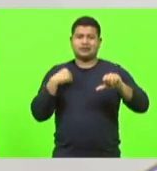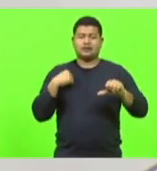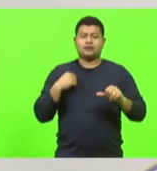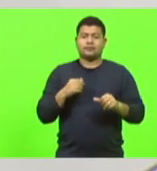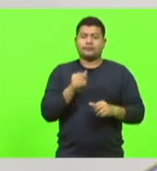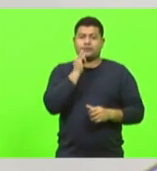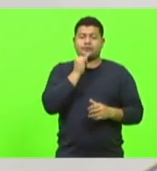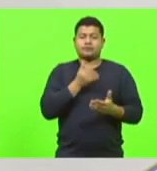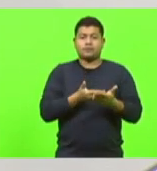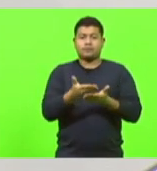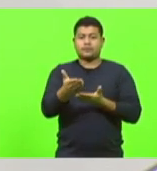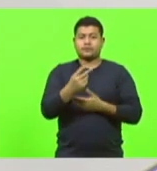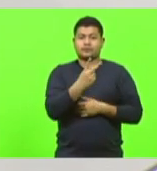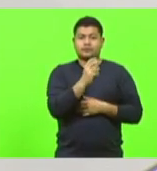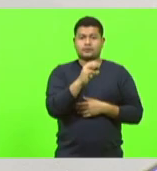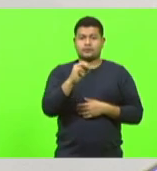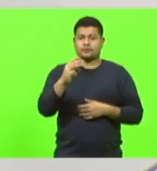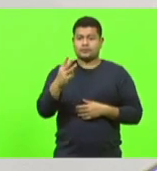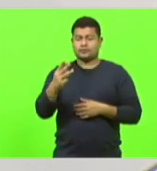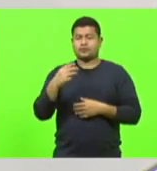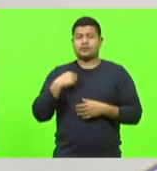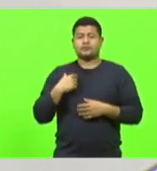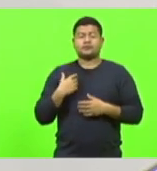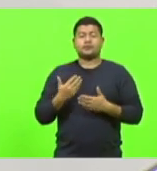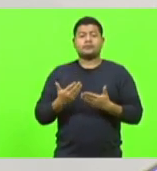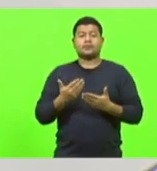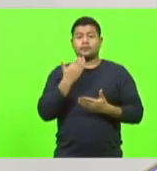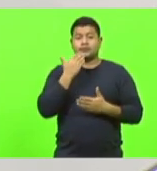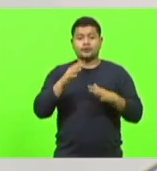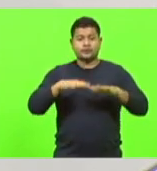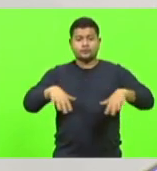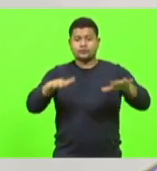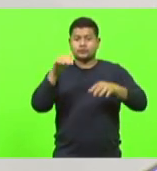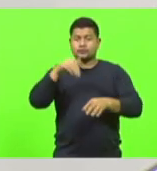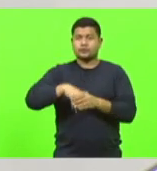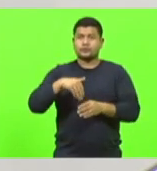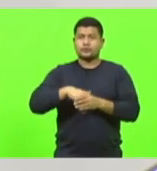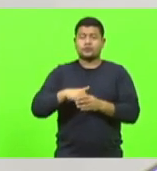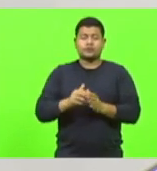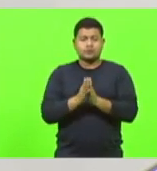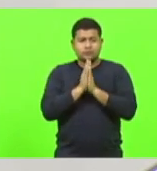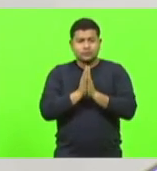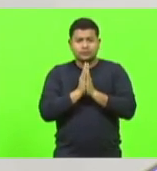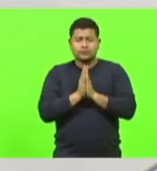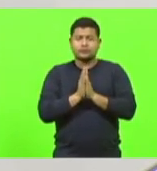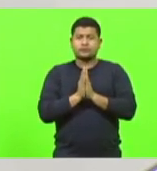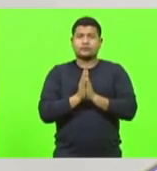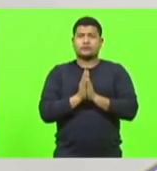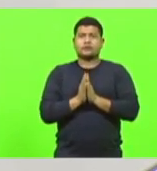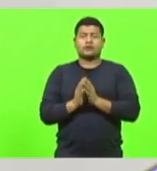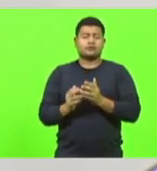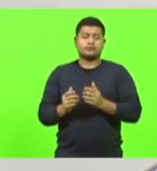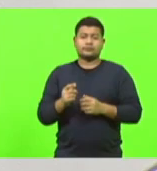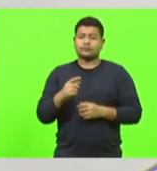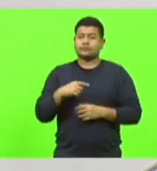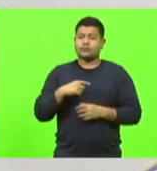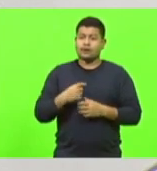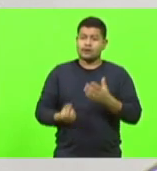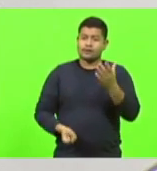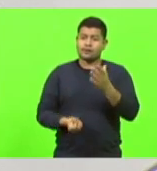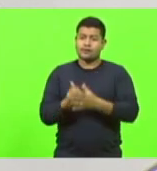pedir a votação dos Senhores Implorar para não criarmos